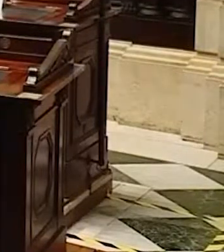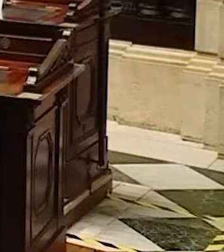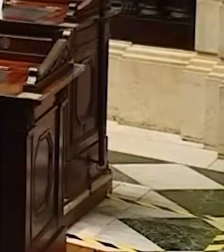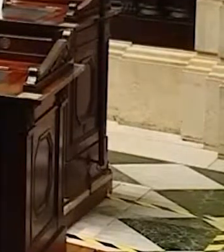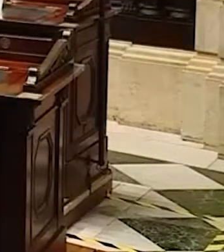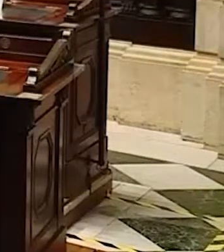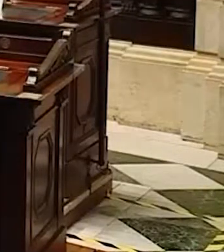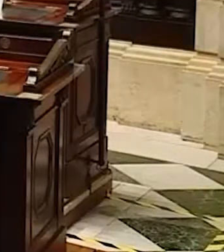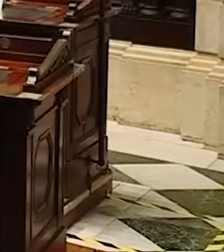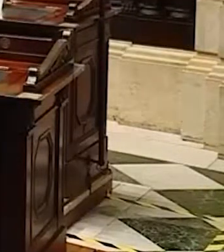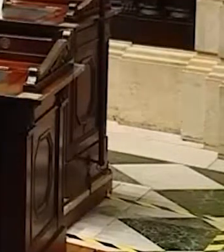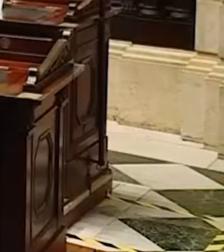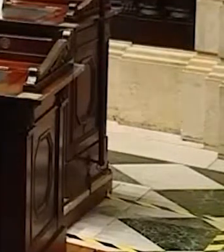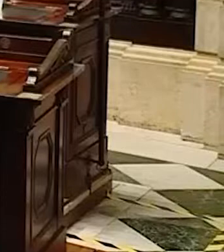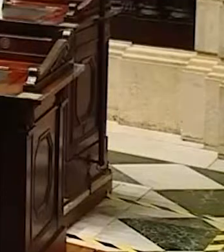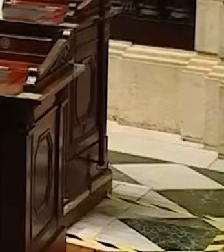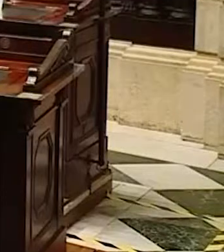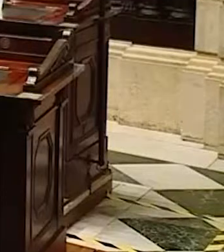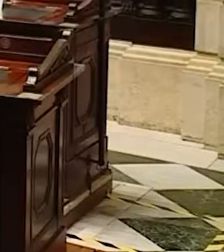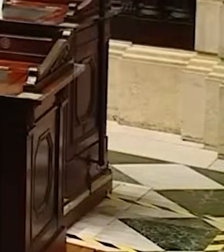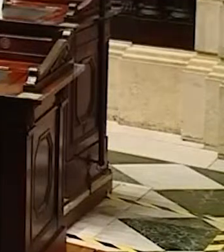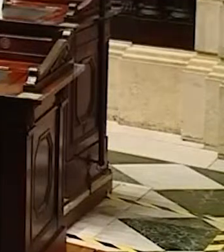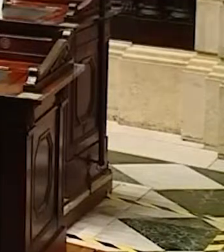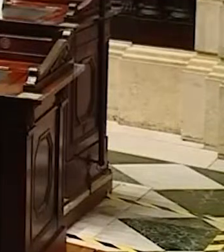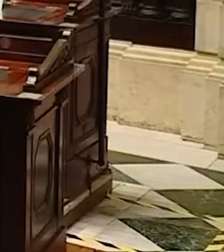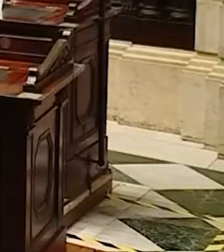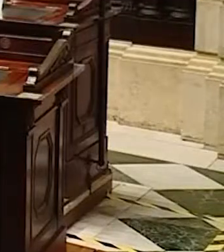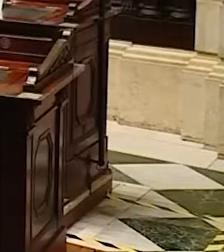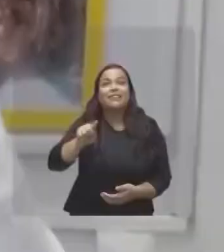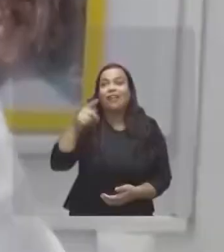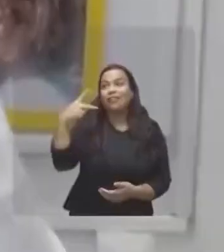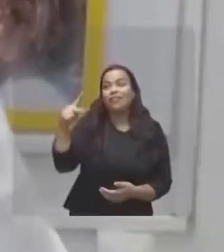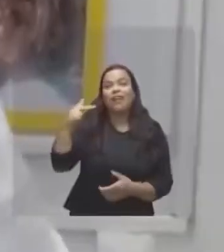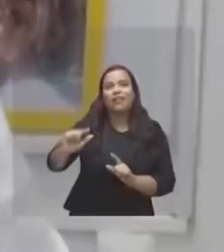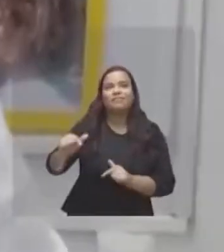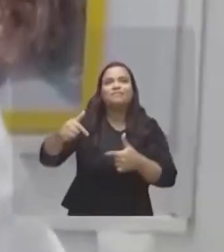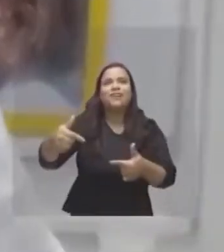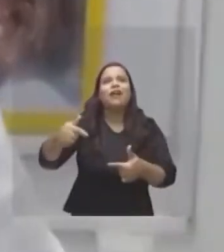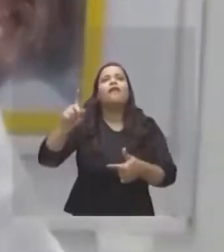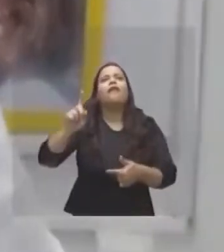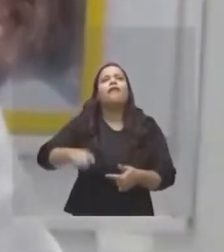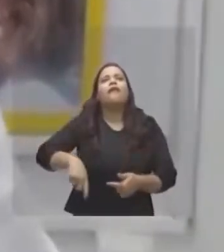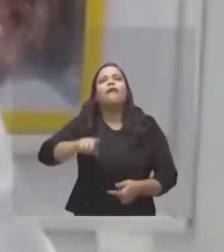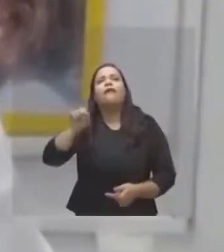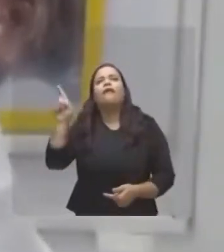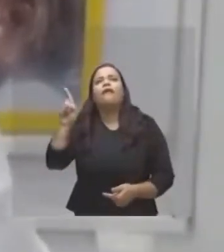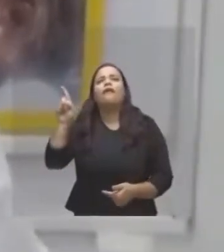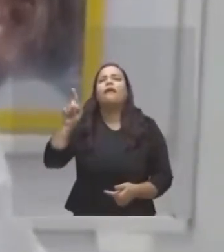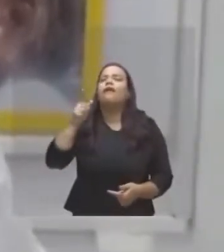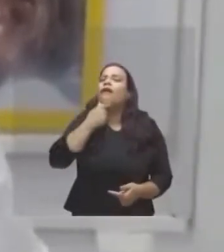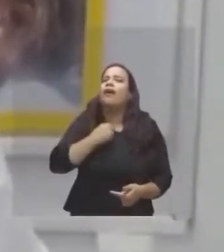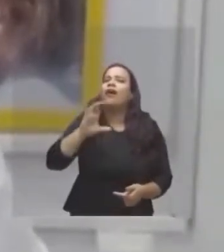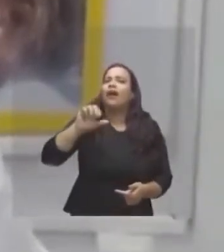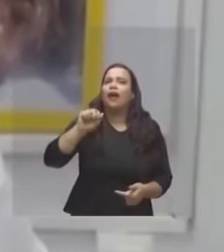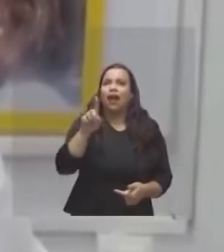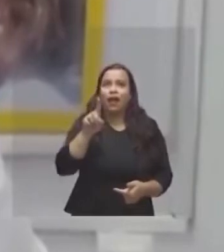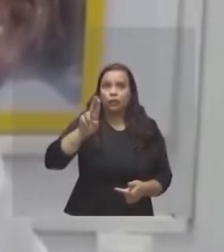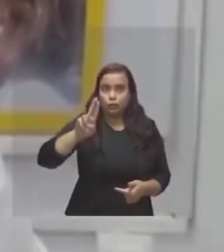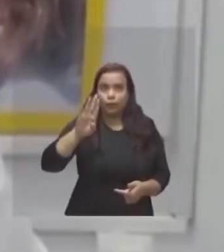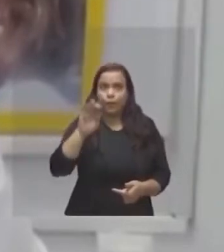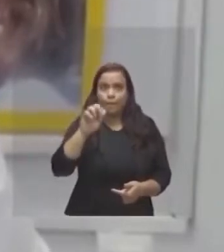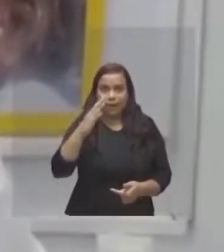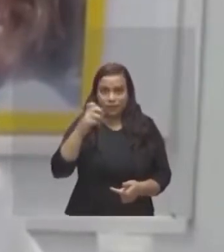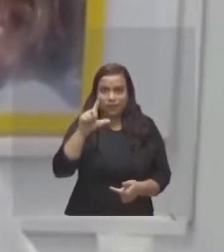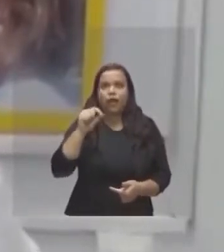ou Parque Ecológico da Maré, localizado na comunidade da Maré. Cadu Barcelos foi um amigo pessoal na época